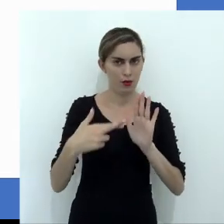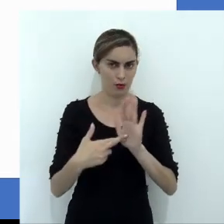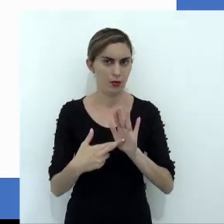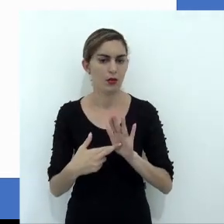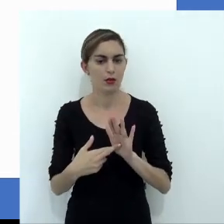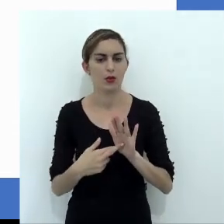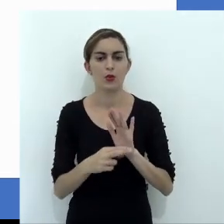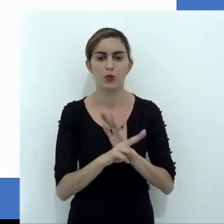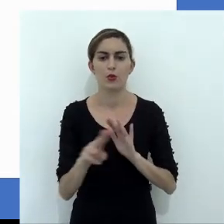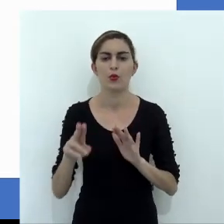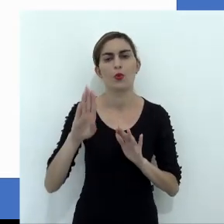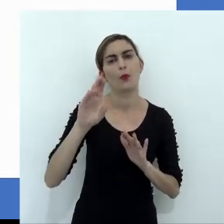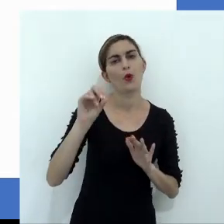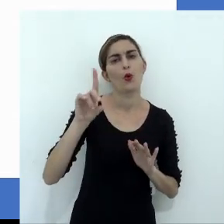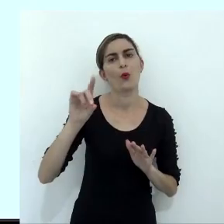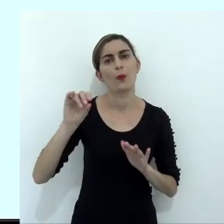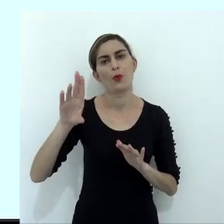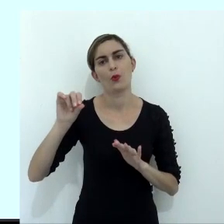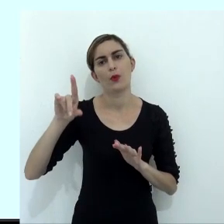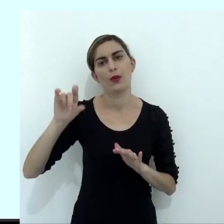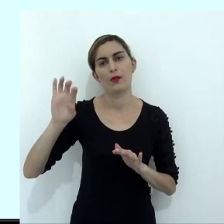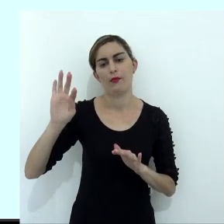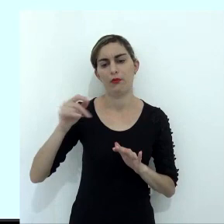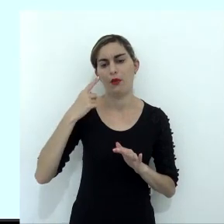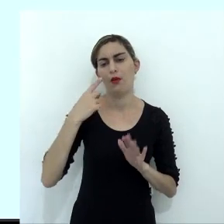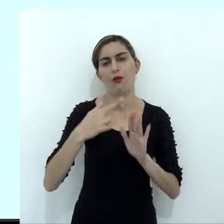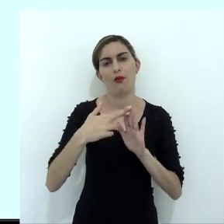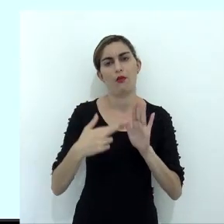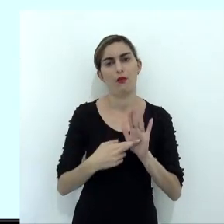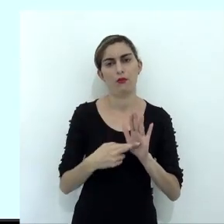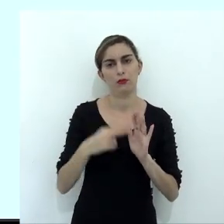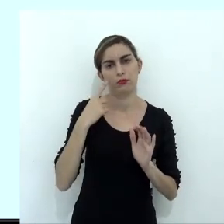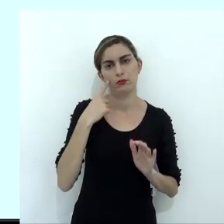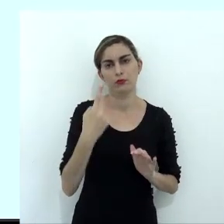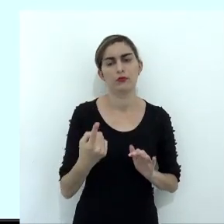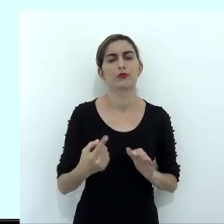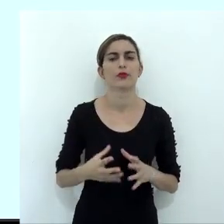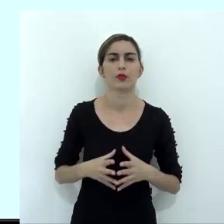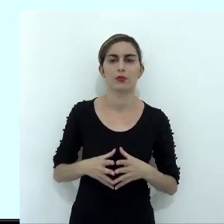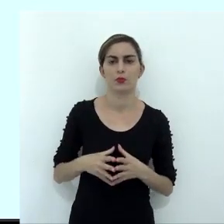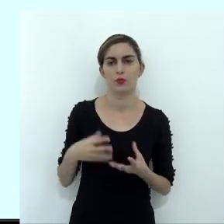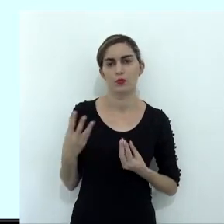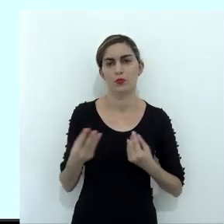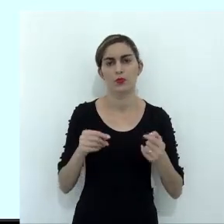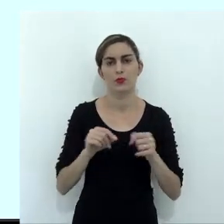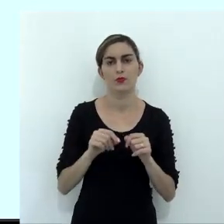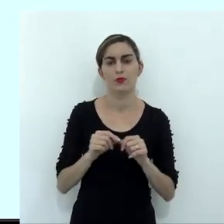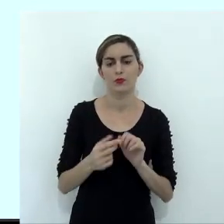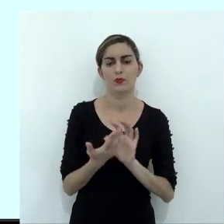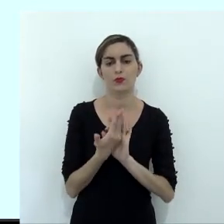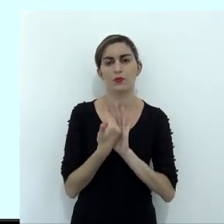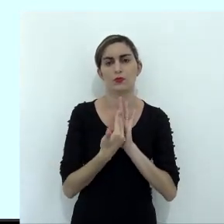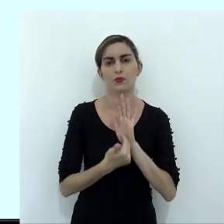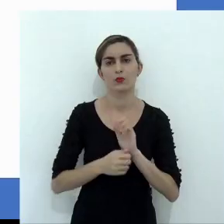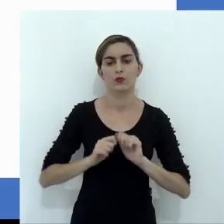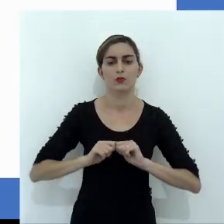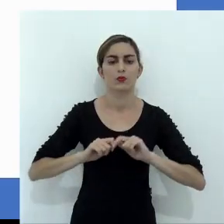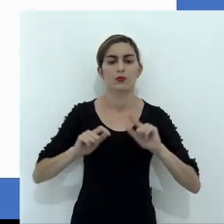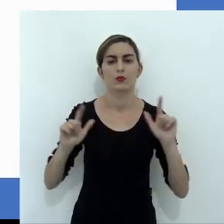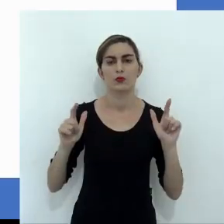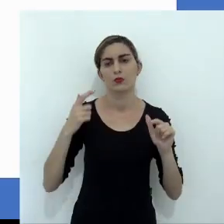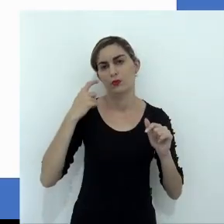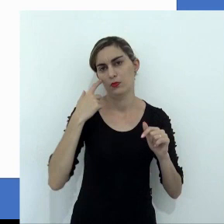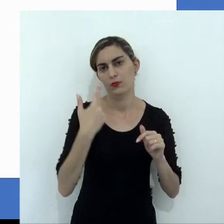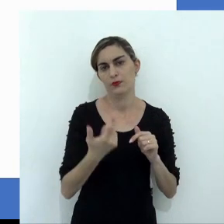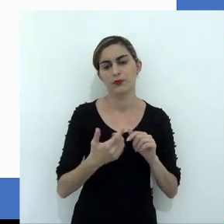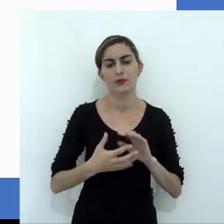prática, tá? Chamada de regra da borboleta. Eu vou mostrar para vocês como funciona isso aqui, fazendo um desenhozinho na tela, beleza? Vamos ao